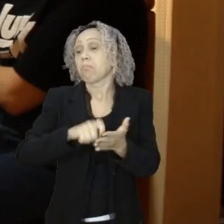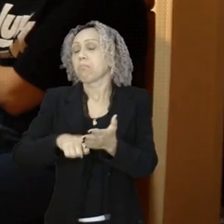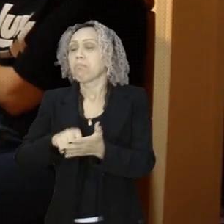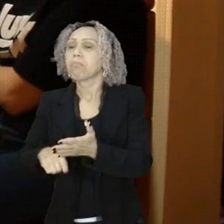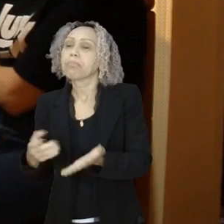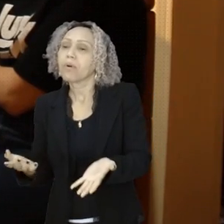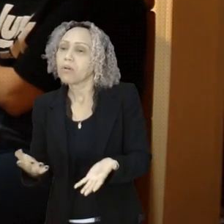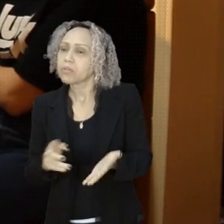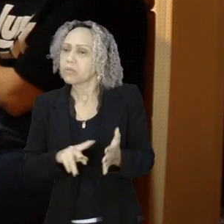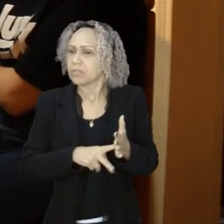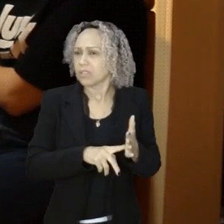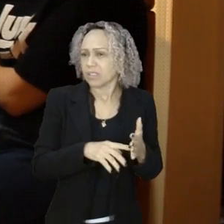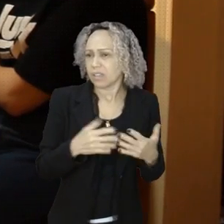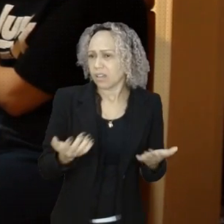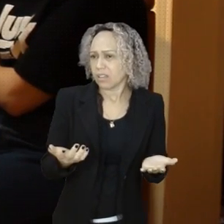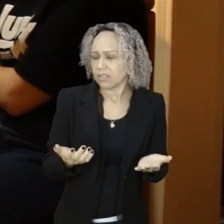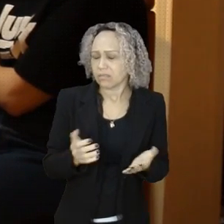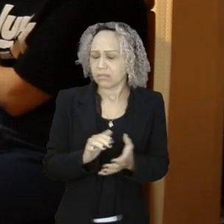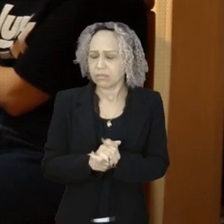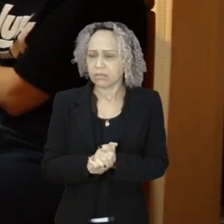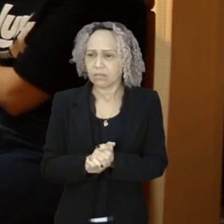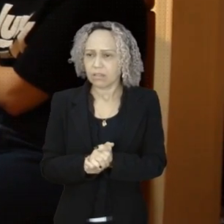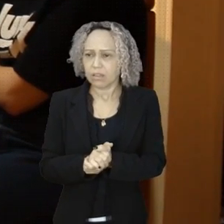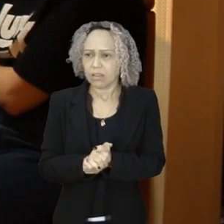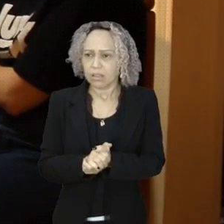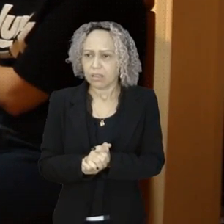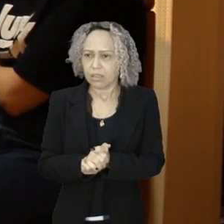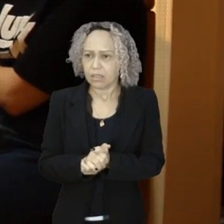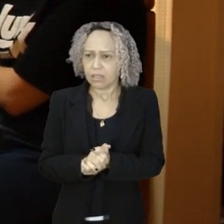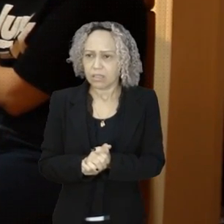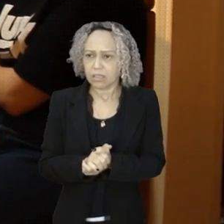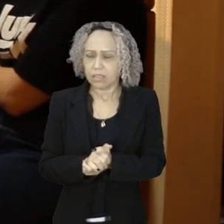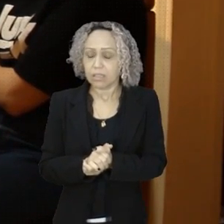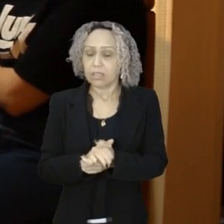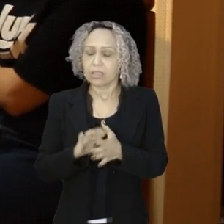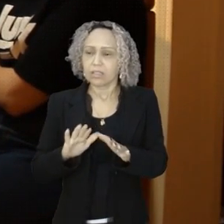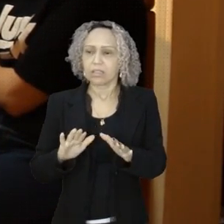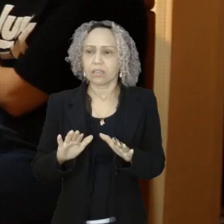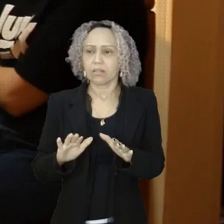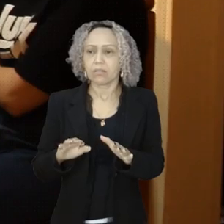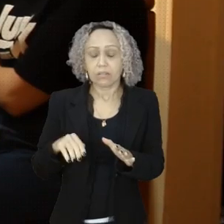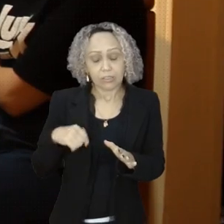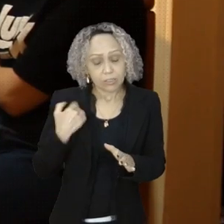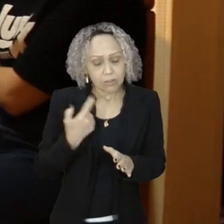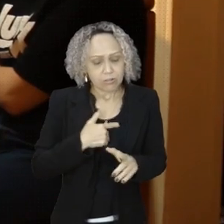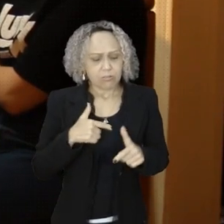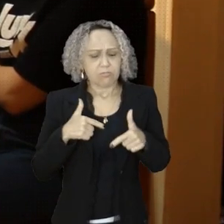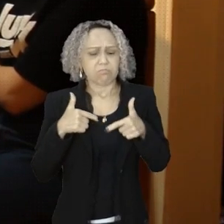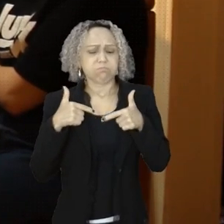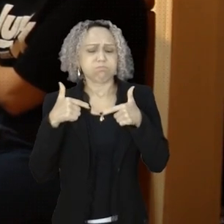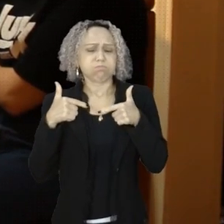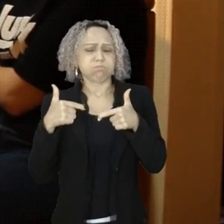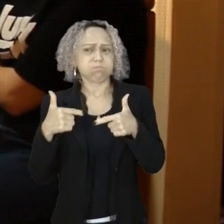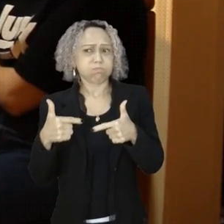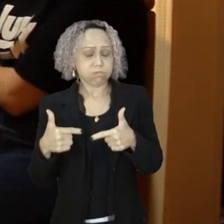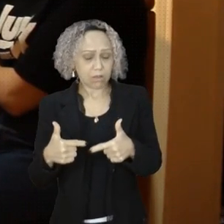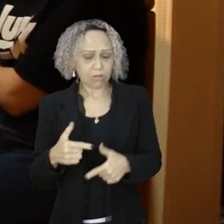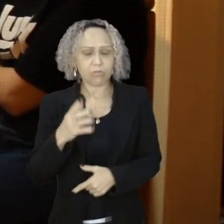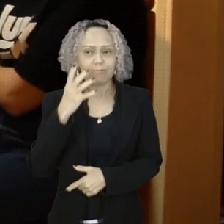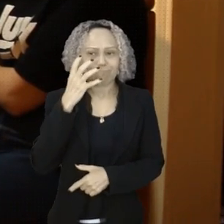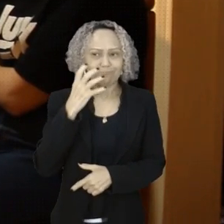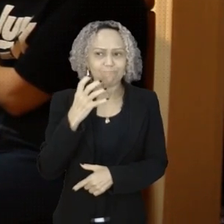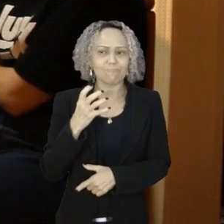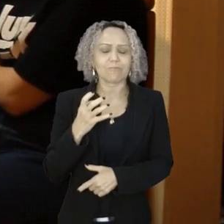para as delegacias regionais, não é? Por conta do imposto sindical. Então, isso foi uma luta seríssima e uma luta